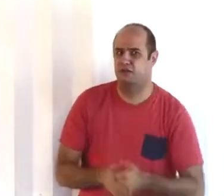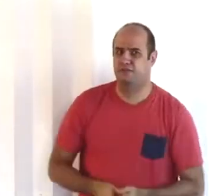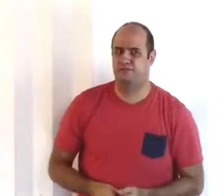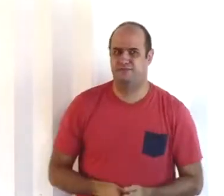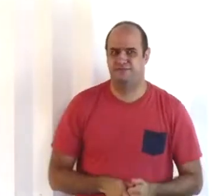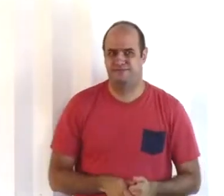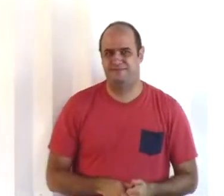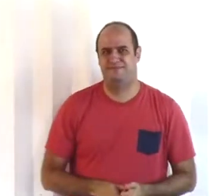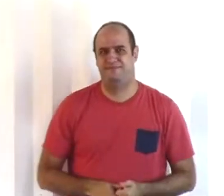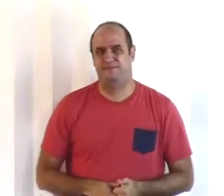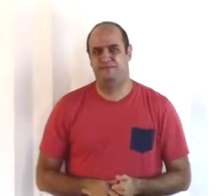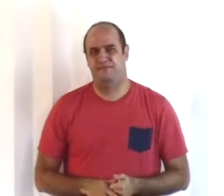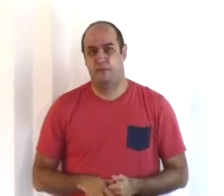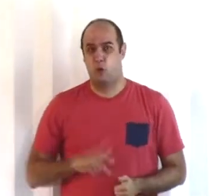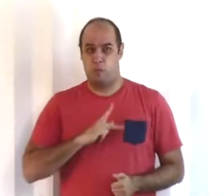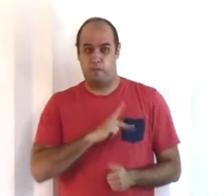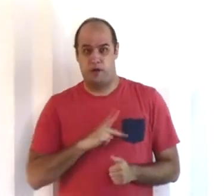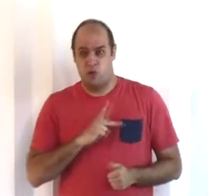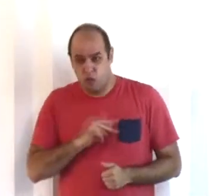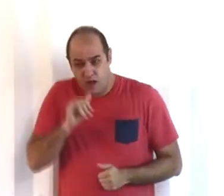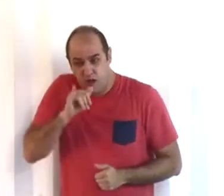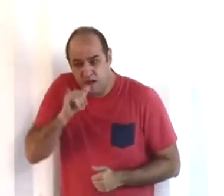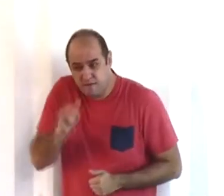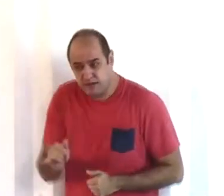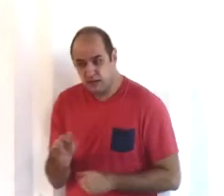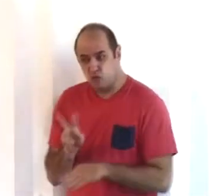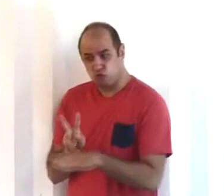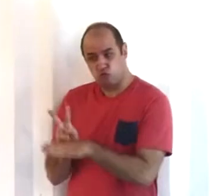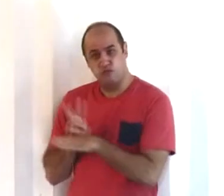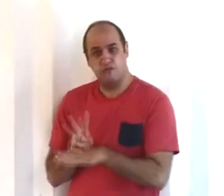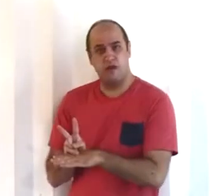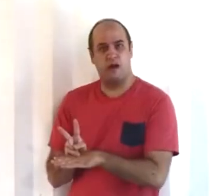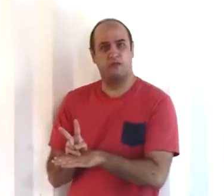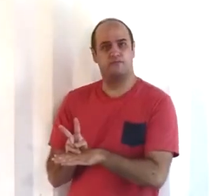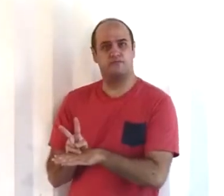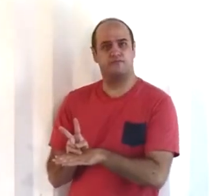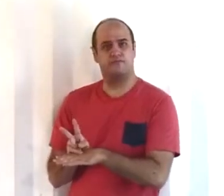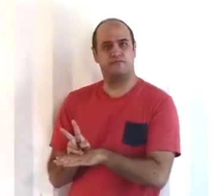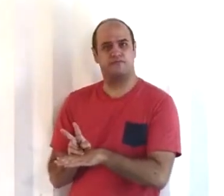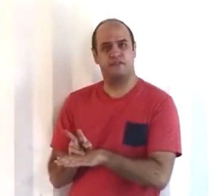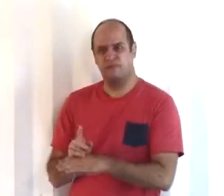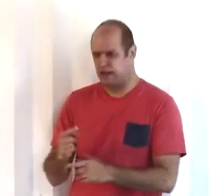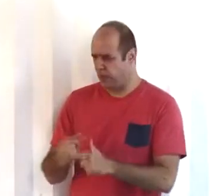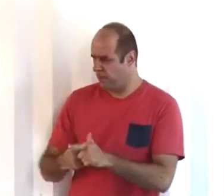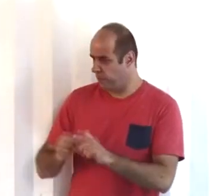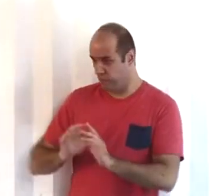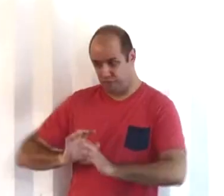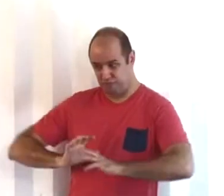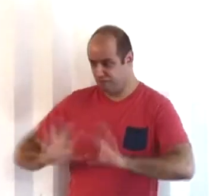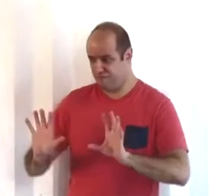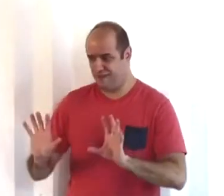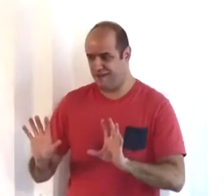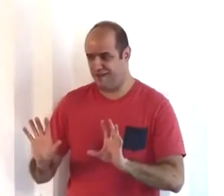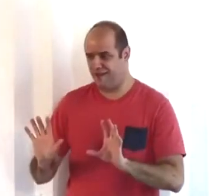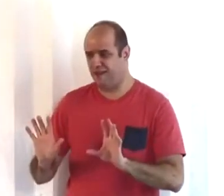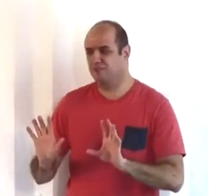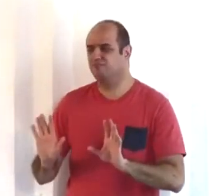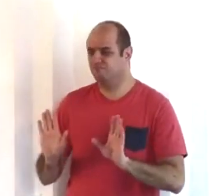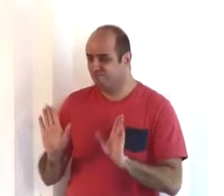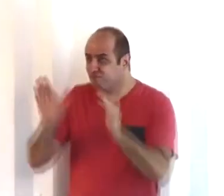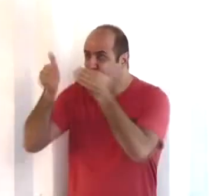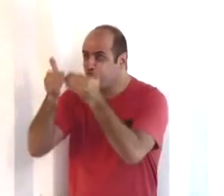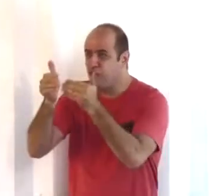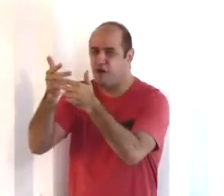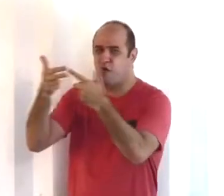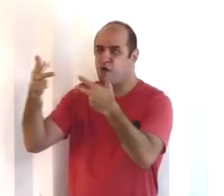prevenindo a igreja de Filipos a estes problemas. Não quer ter problema com o Senhor? Foca nas